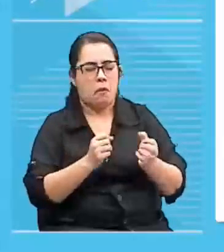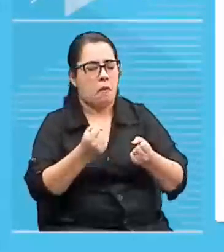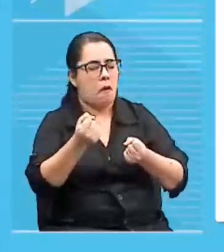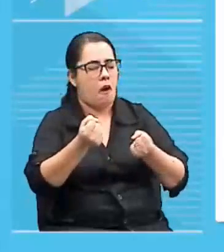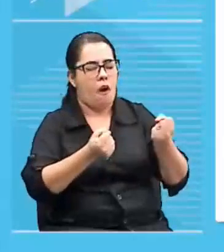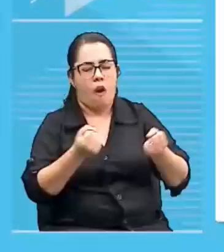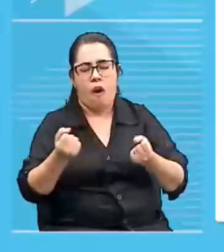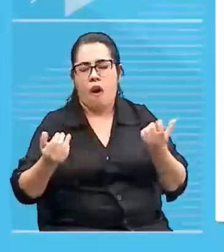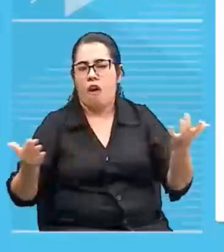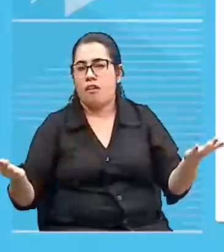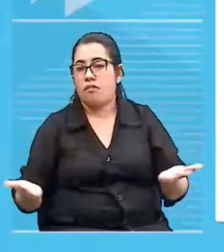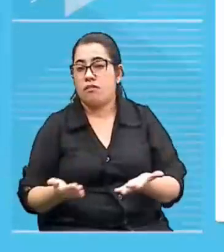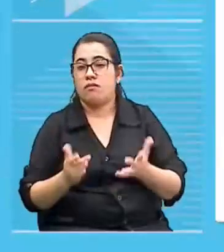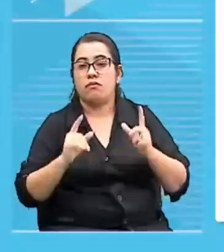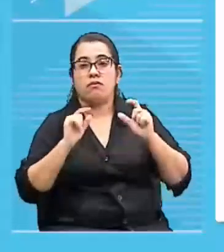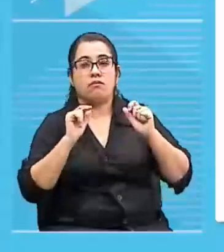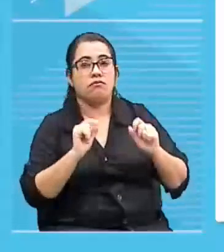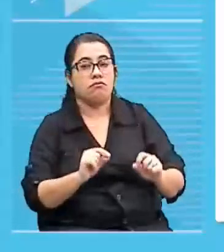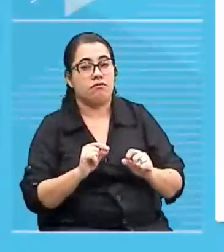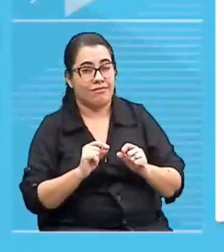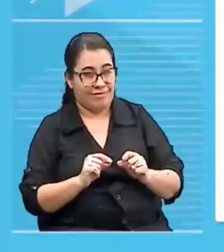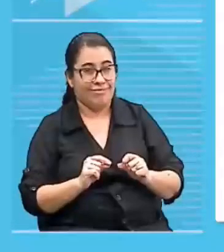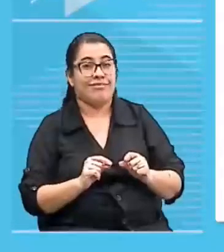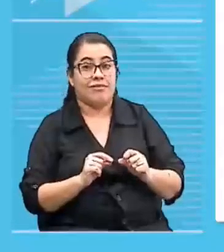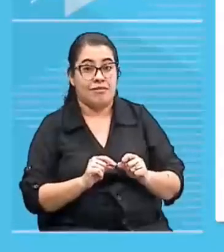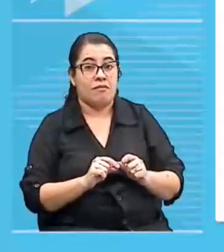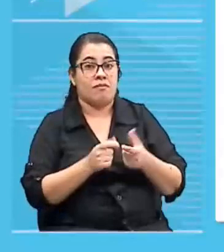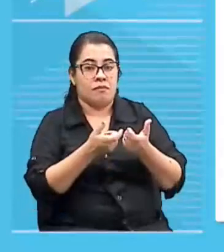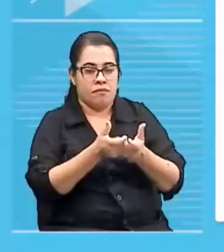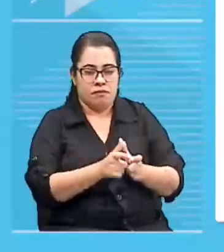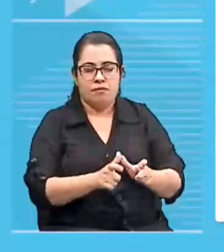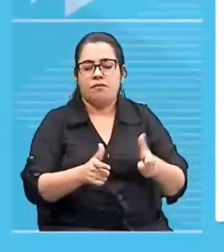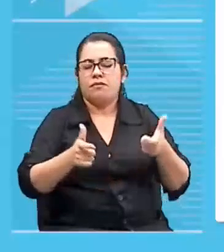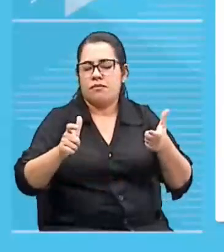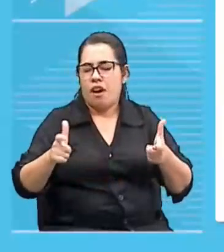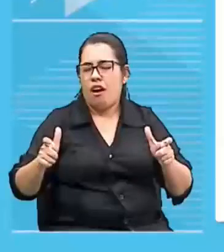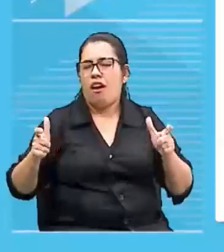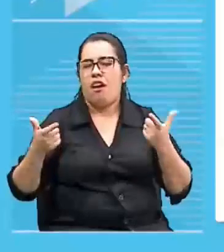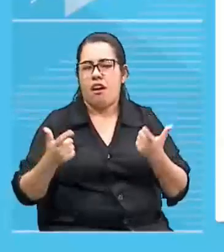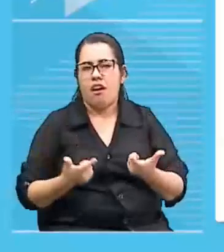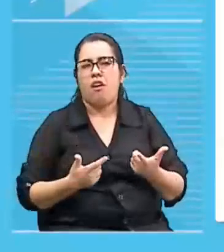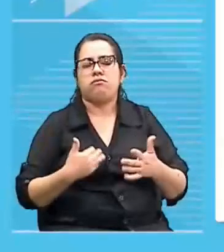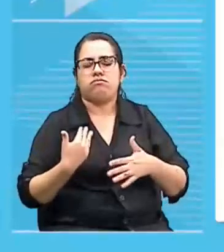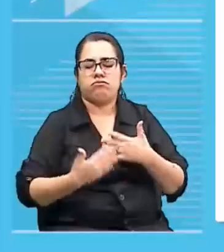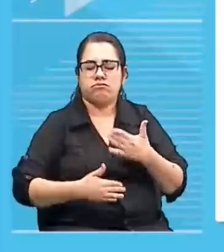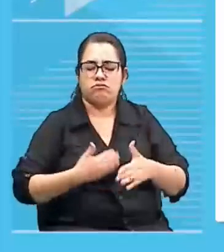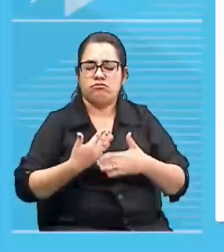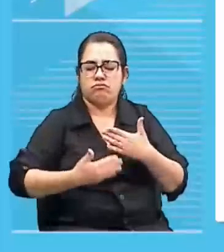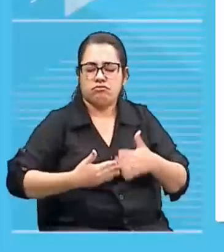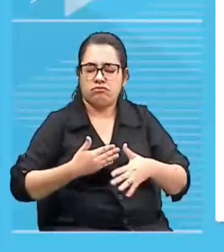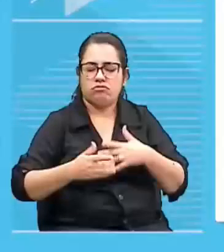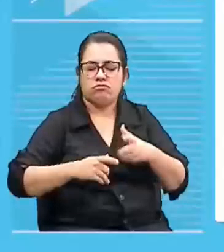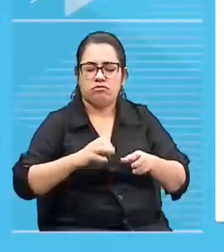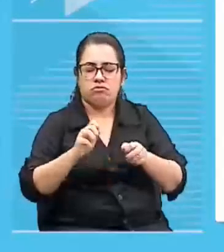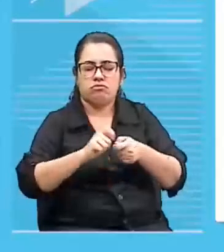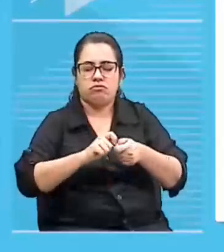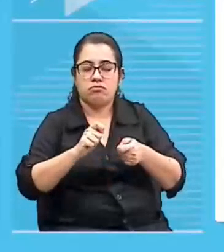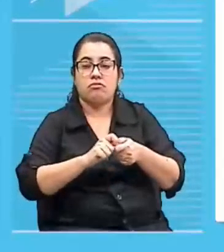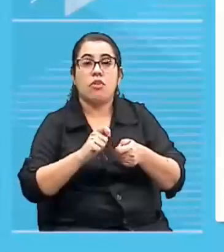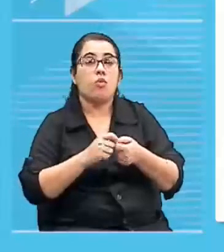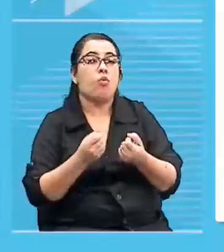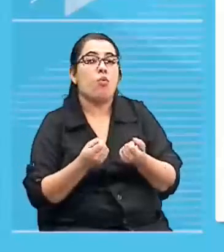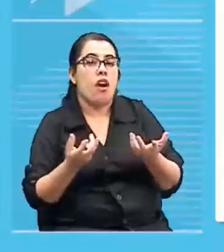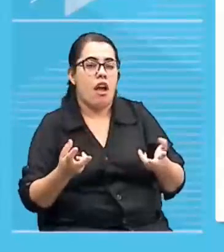carros hoje, praticamente a maior parte do seu processo de produção é realizado